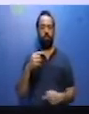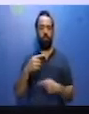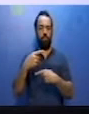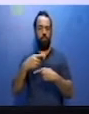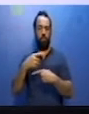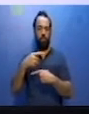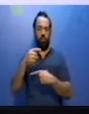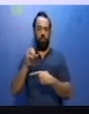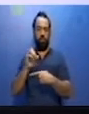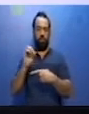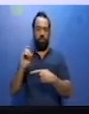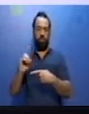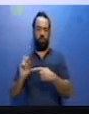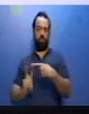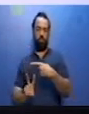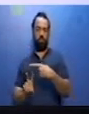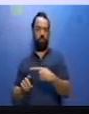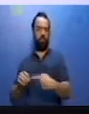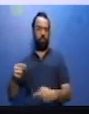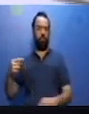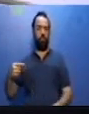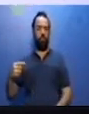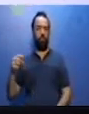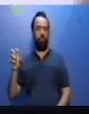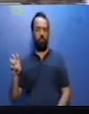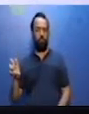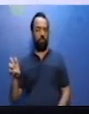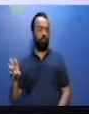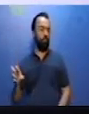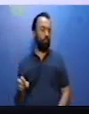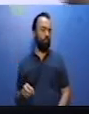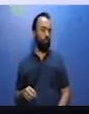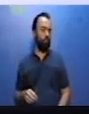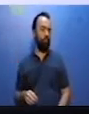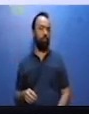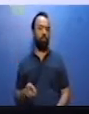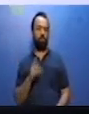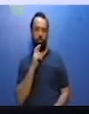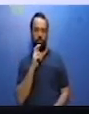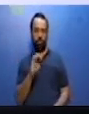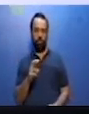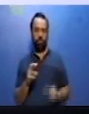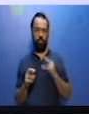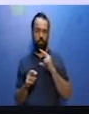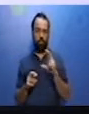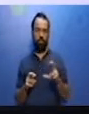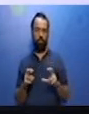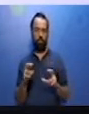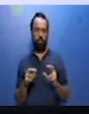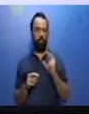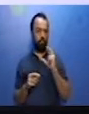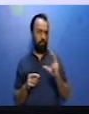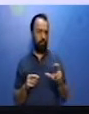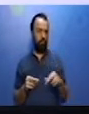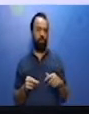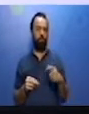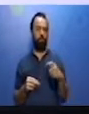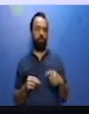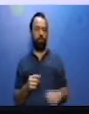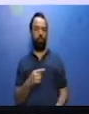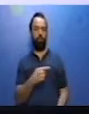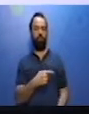cinco a um conjunto solução pelo menos cinco e dois do item a1